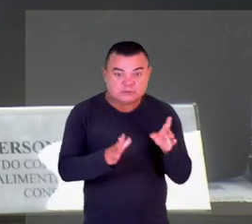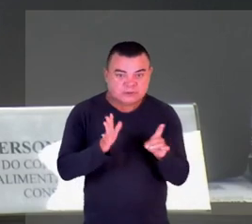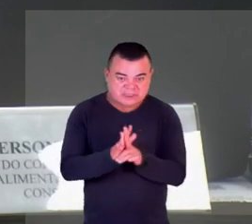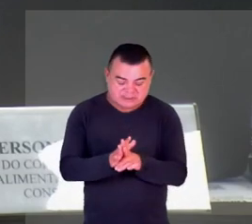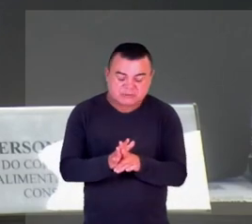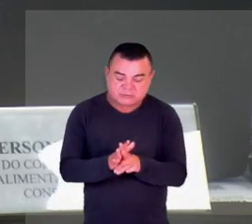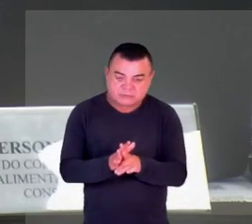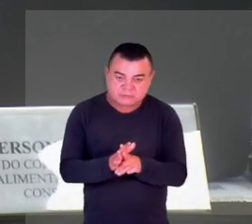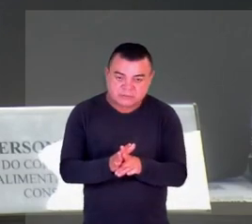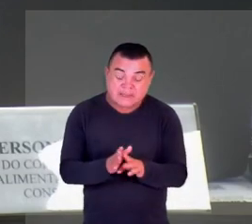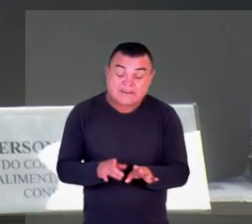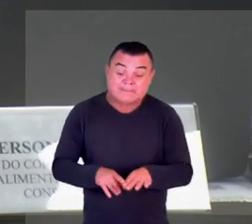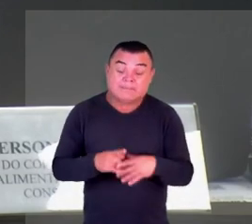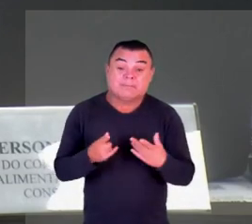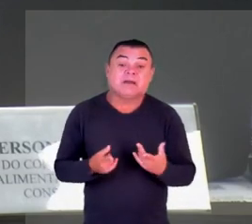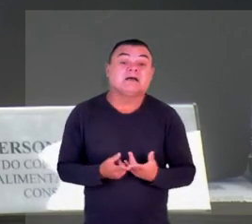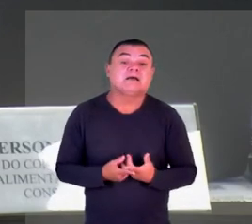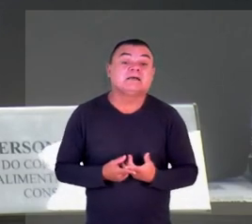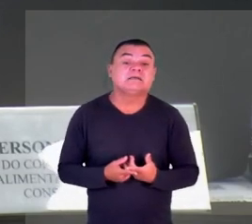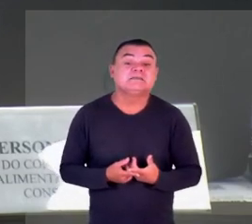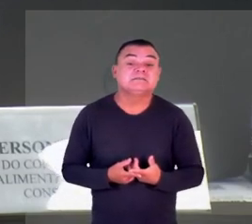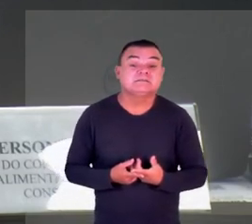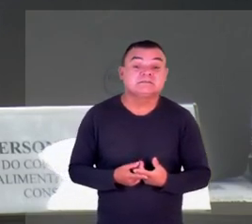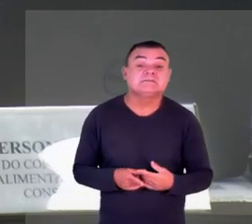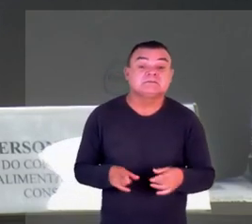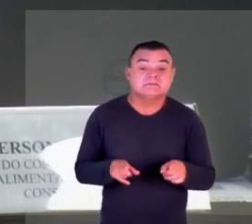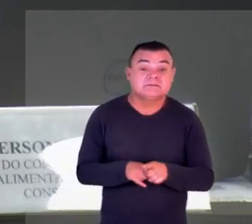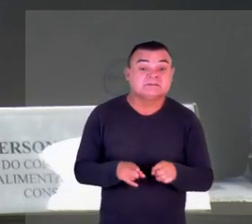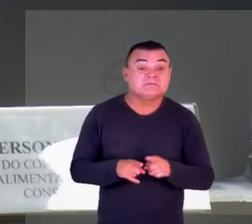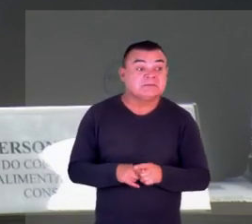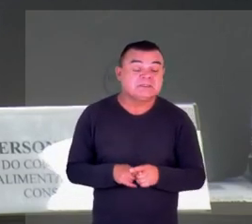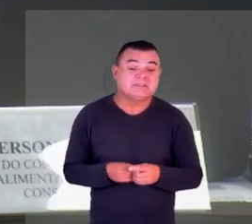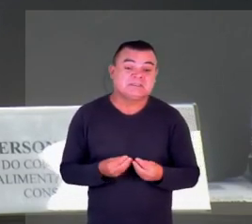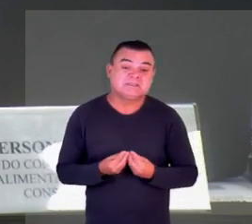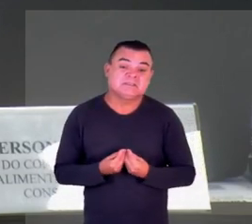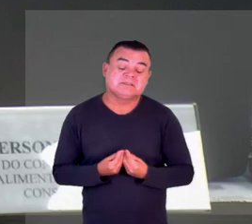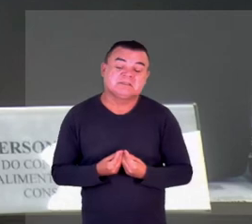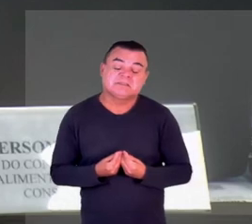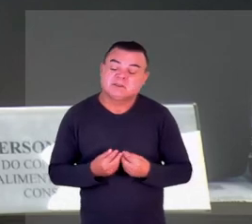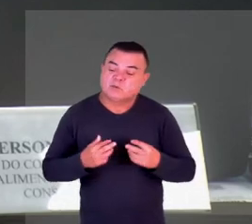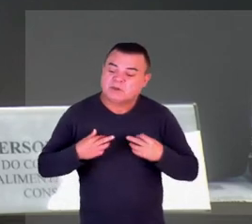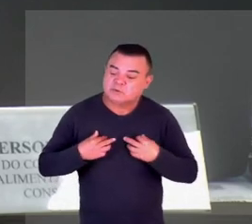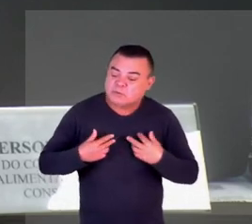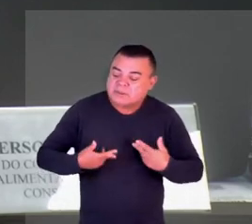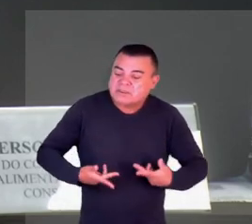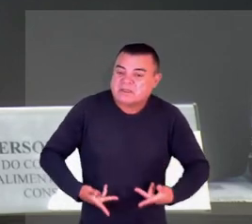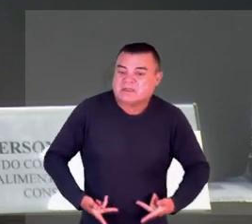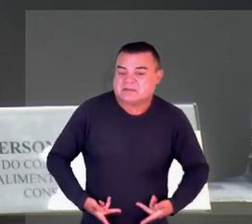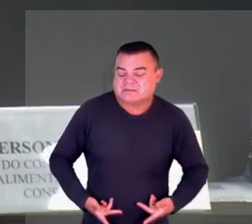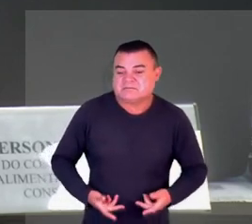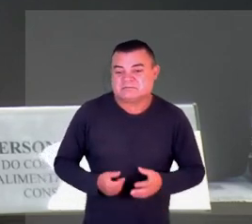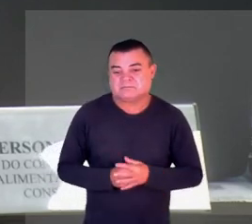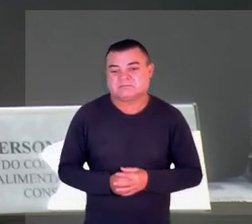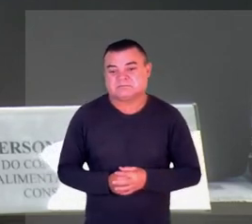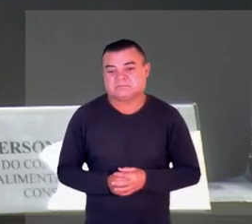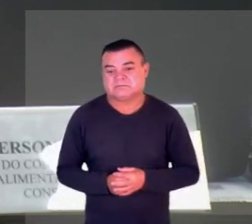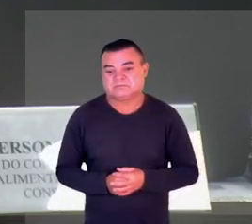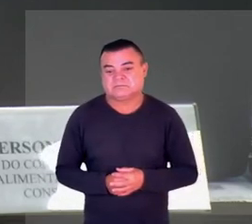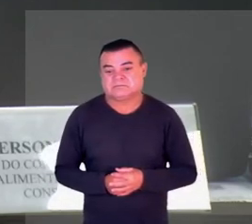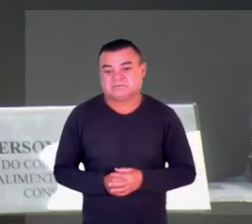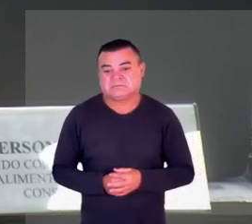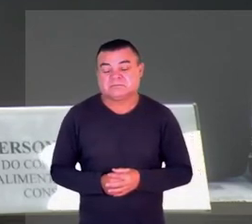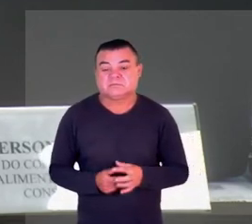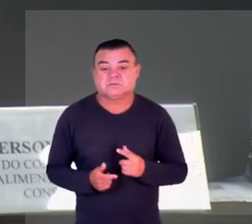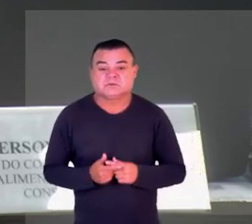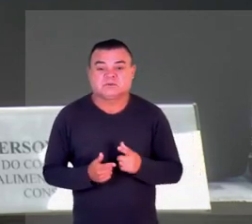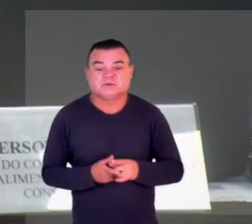como tal mas enquanto humanidade enquanto seres humanos inclusive porque a gente